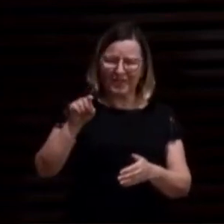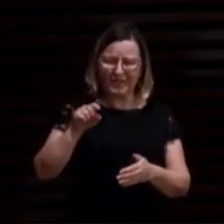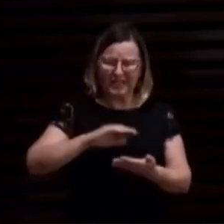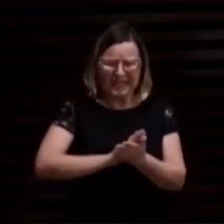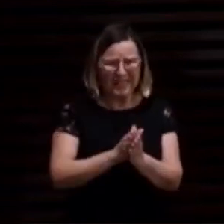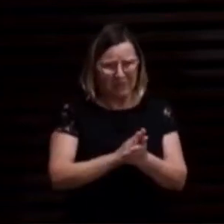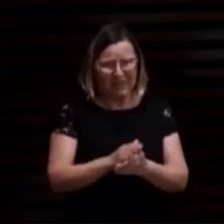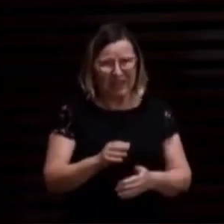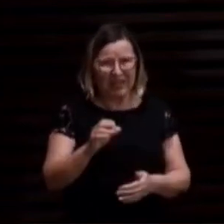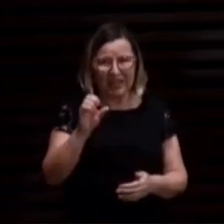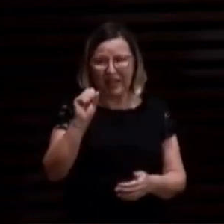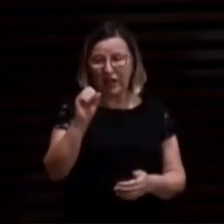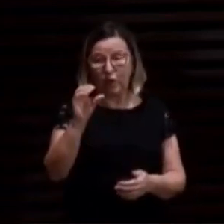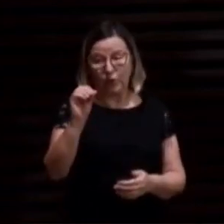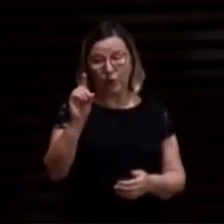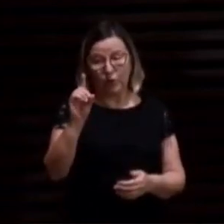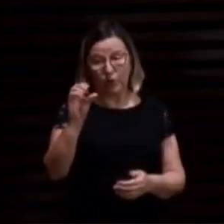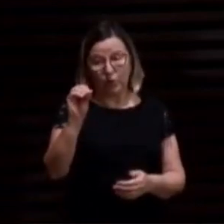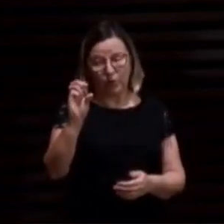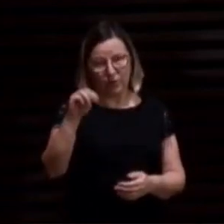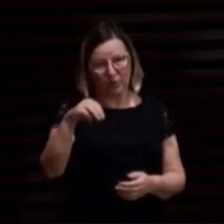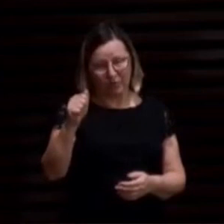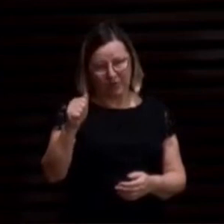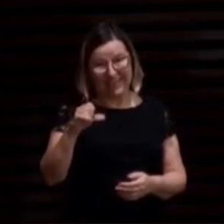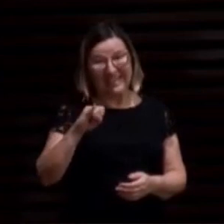50. Ele disse: não.